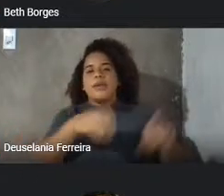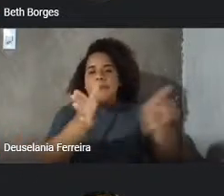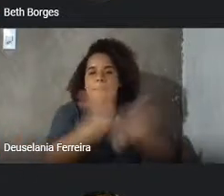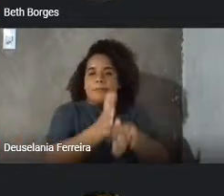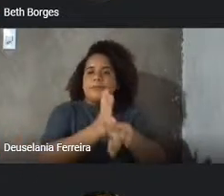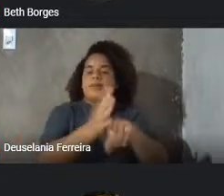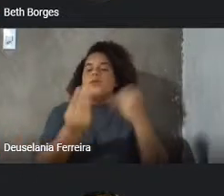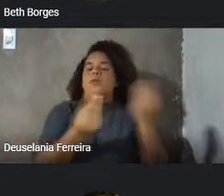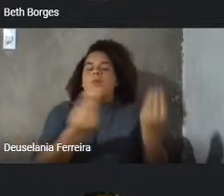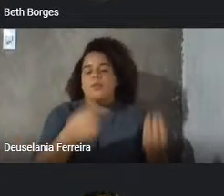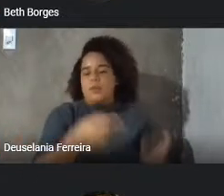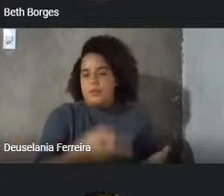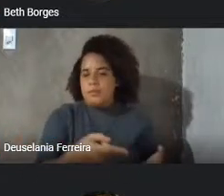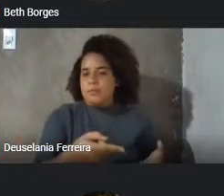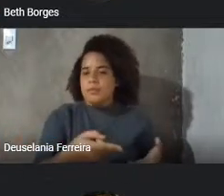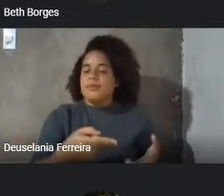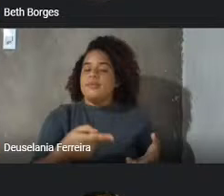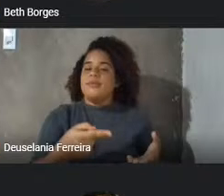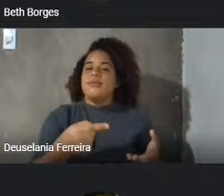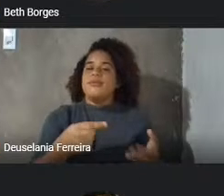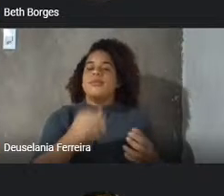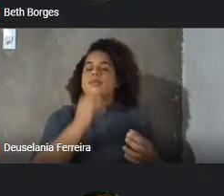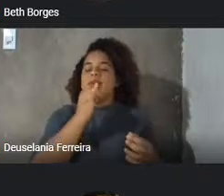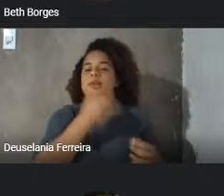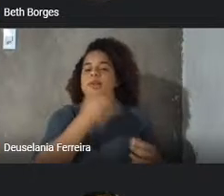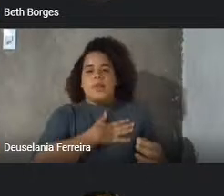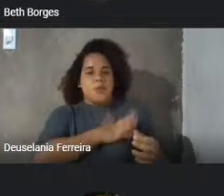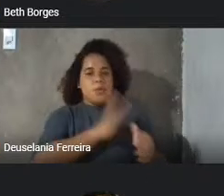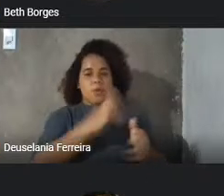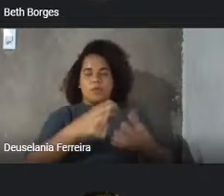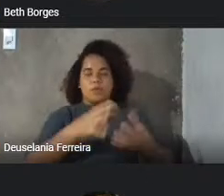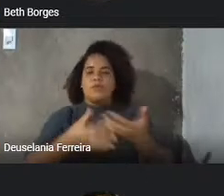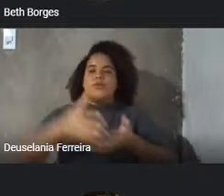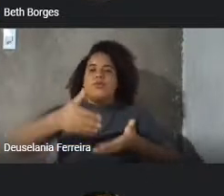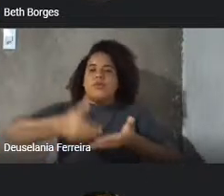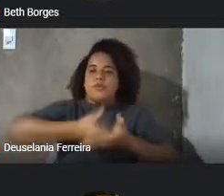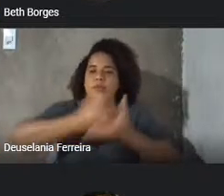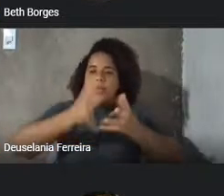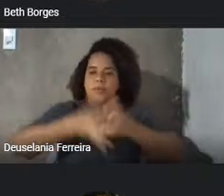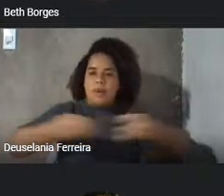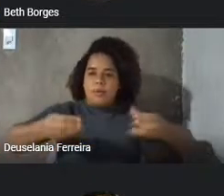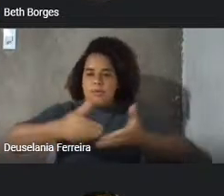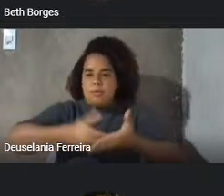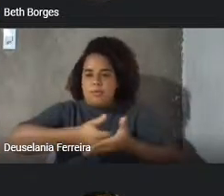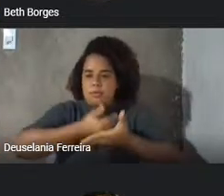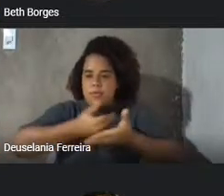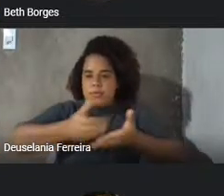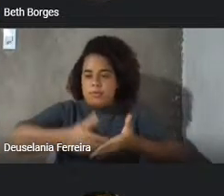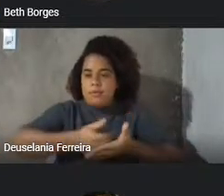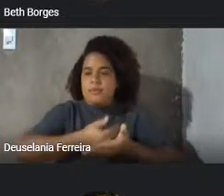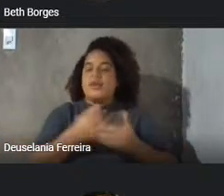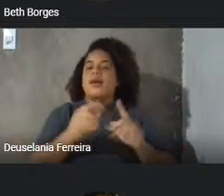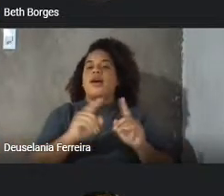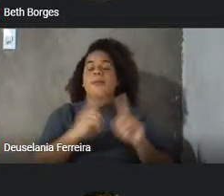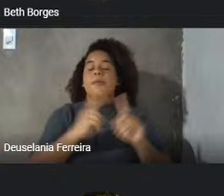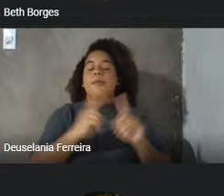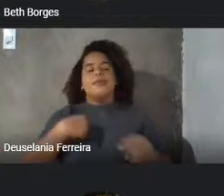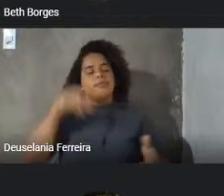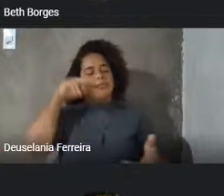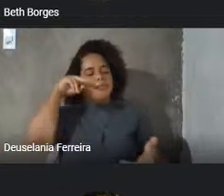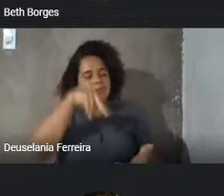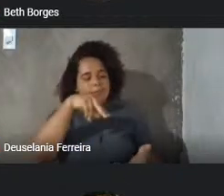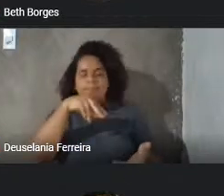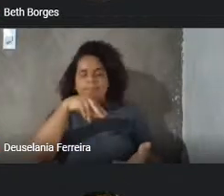outras palavras, vamos dizer que eu não gosto de mamão. E aí eu vou associar